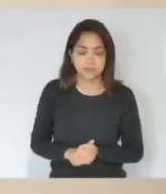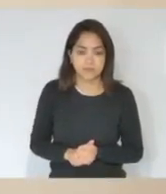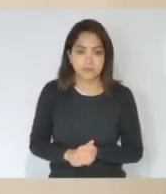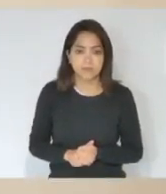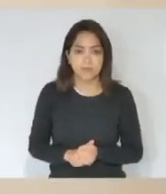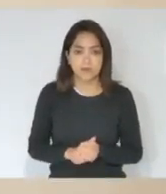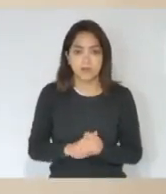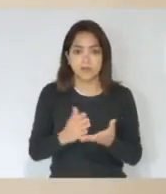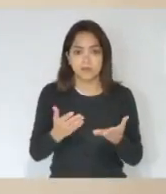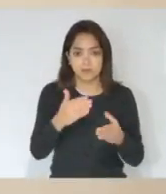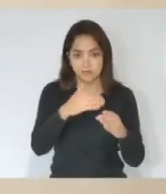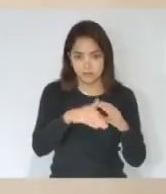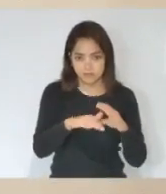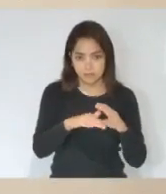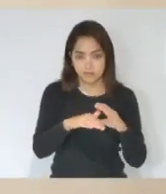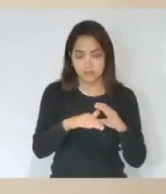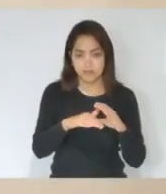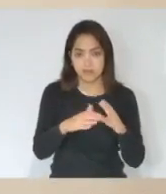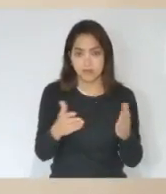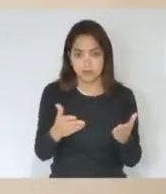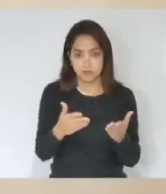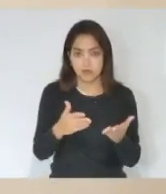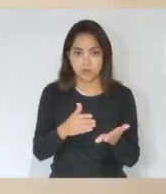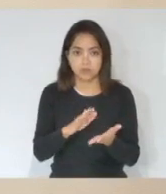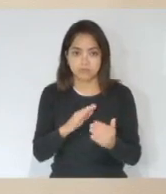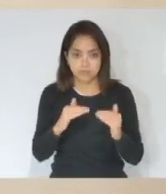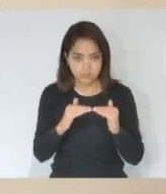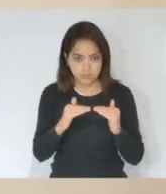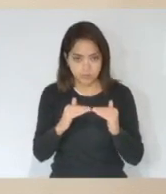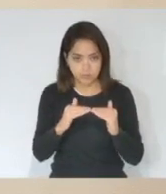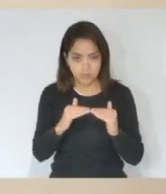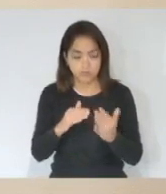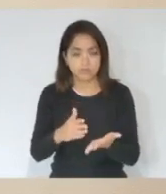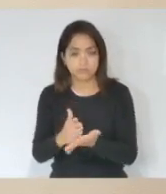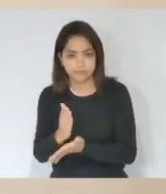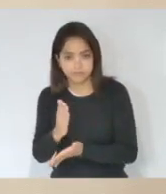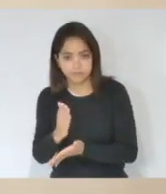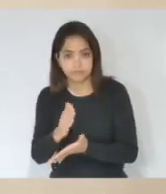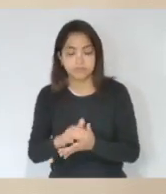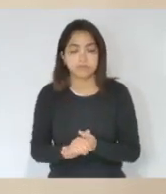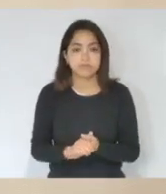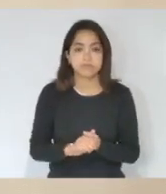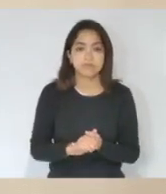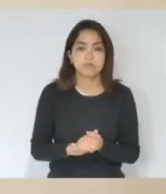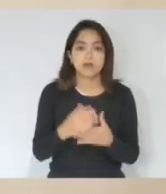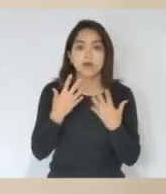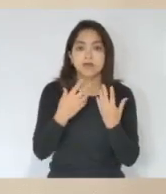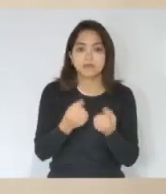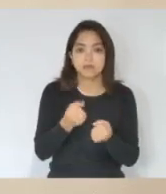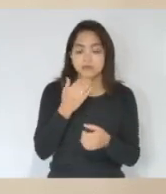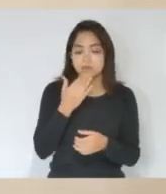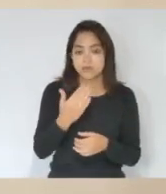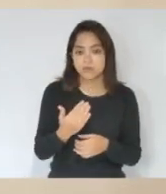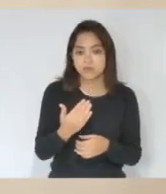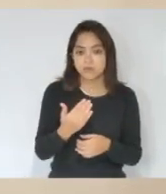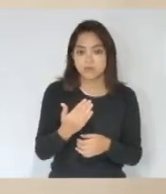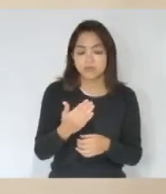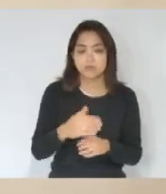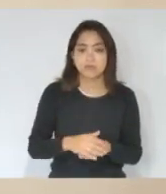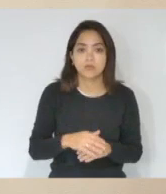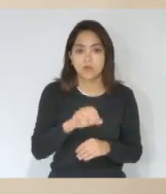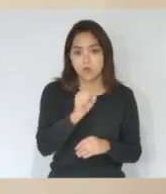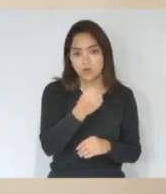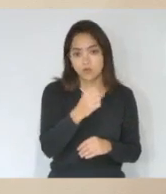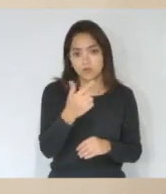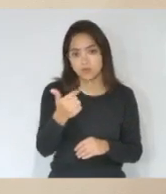Encaminhada a votação. Deputados que aprovam, permaneçam como se encontra, aprovado. A presidência comunica que defere os seguintes requerimentos. De número